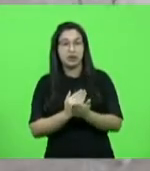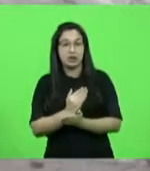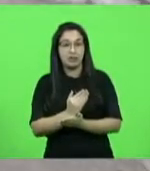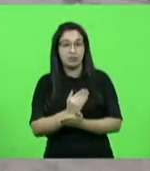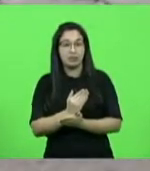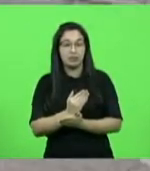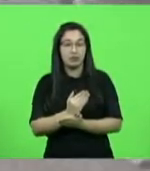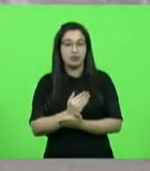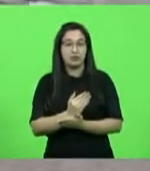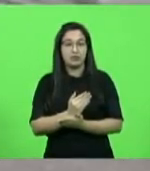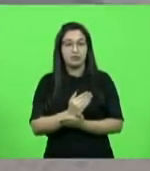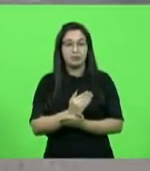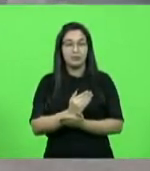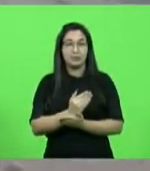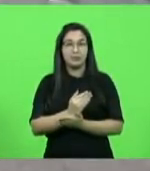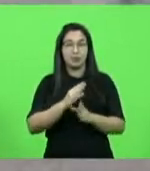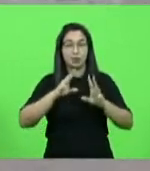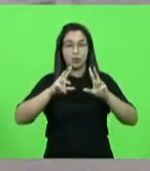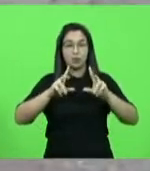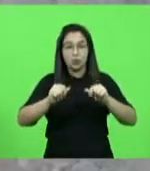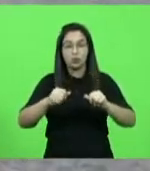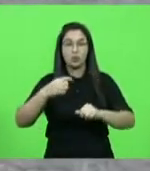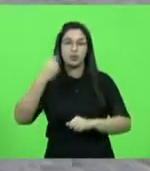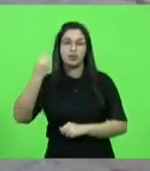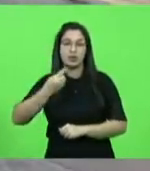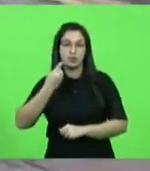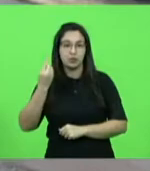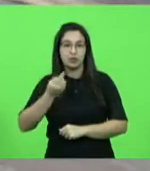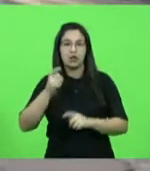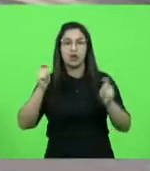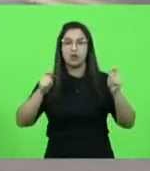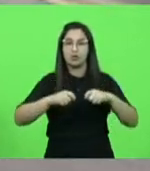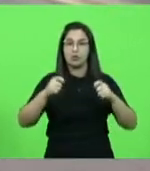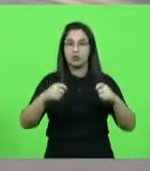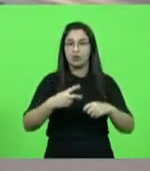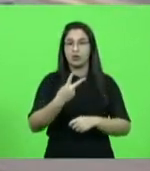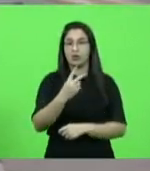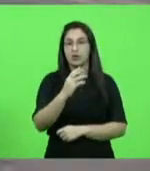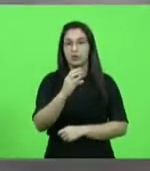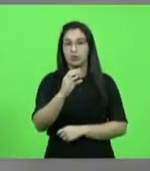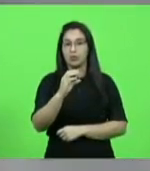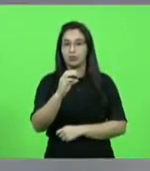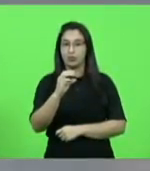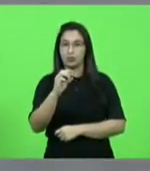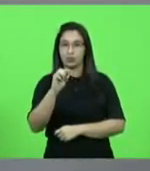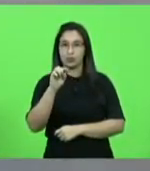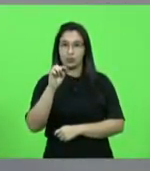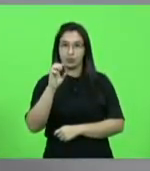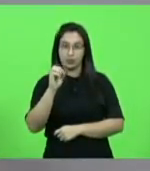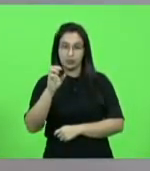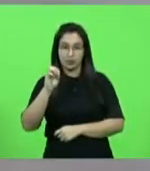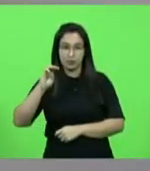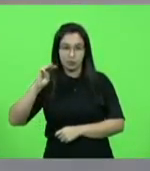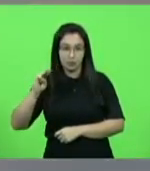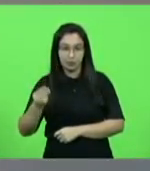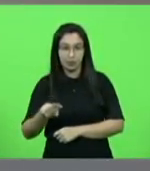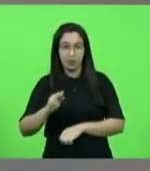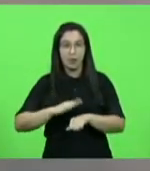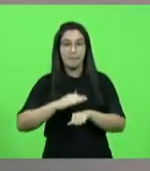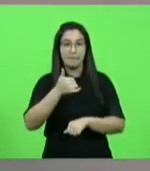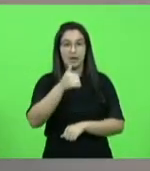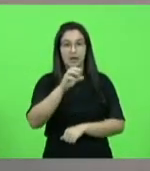um aporte, junto com todos os deputados, de 200 milhões para a BR-470, de mais 100 para